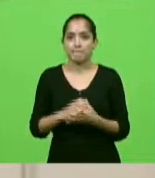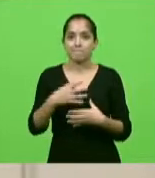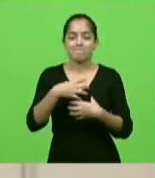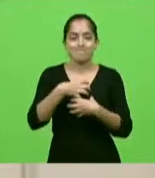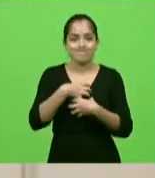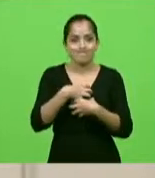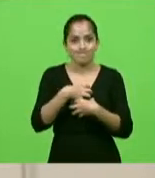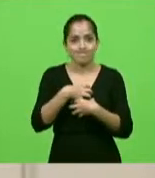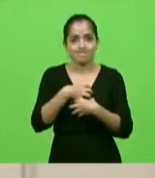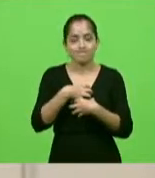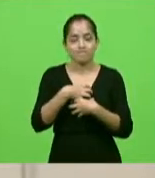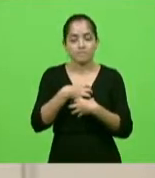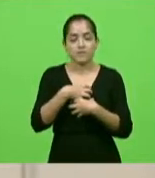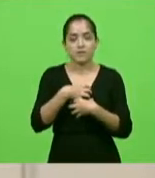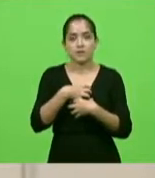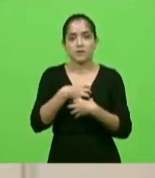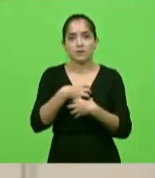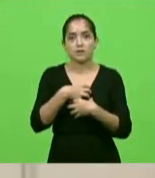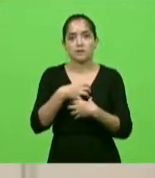e pesar